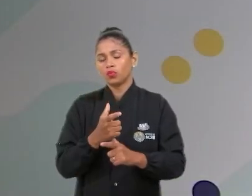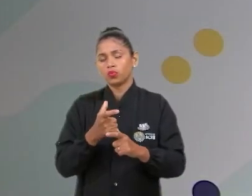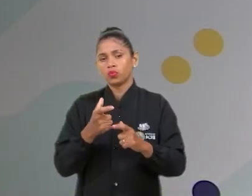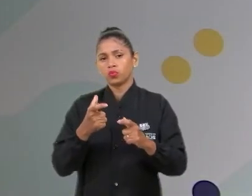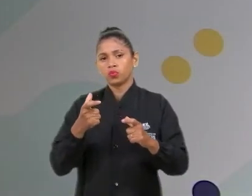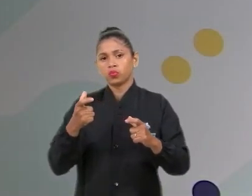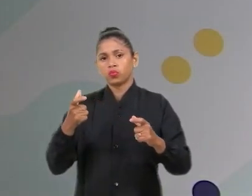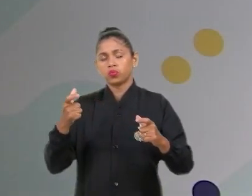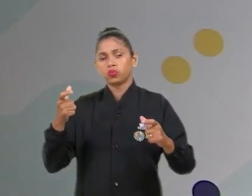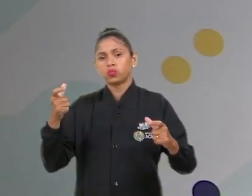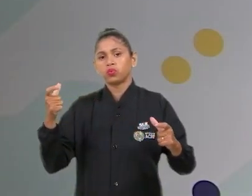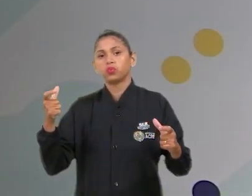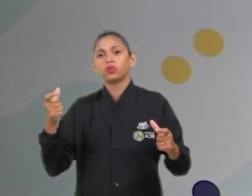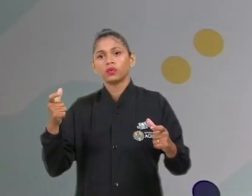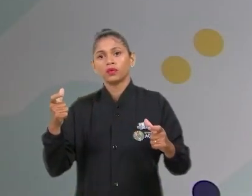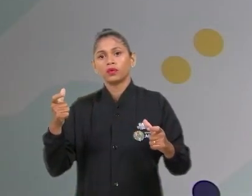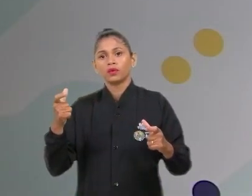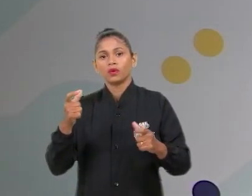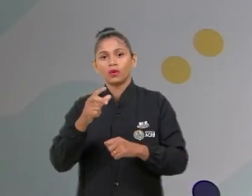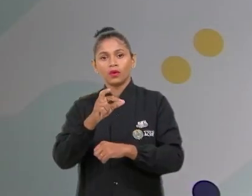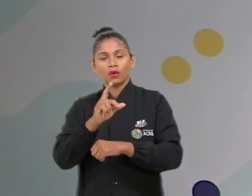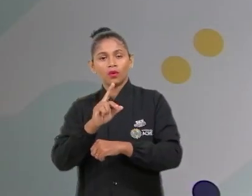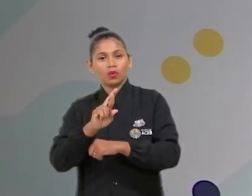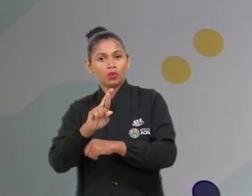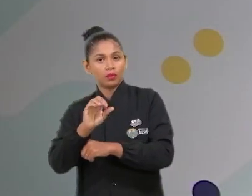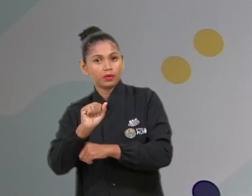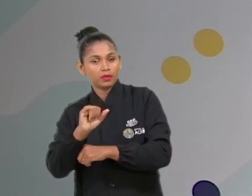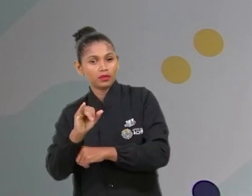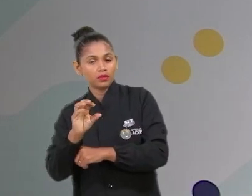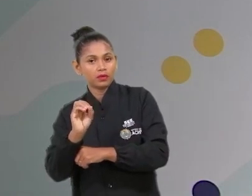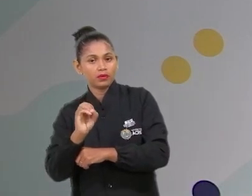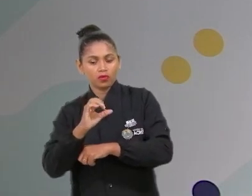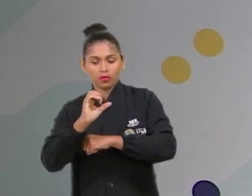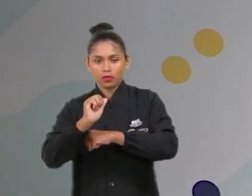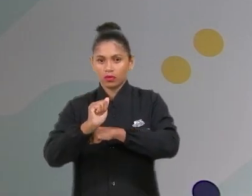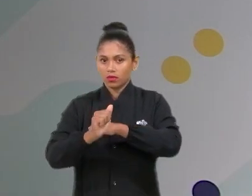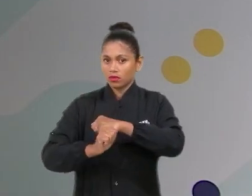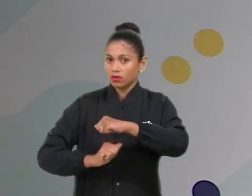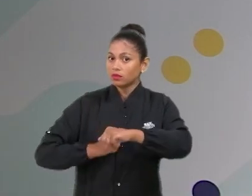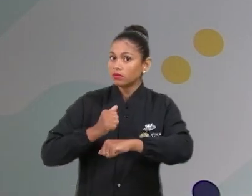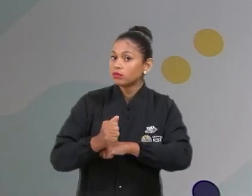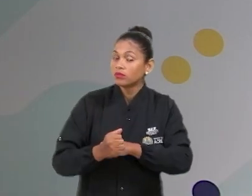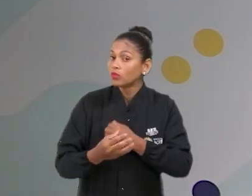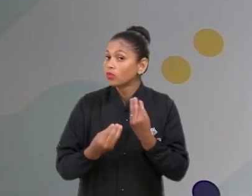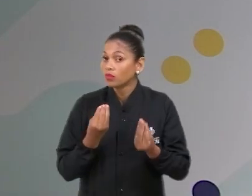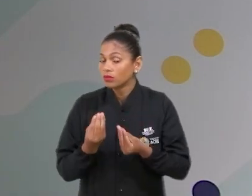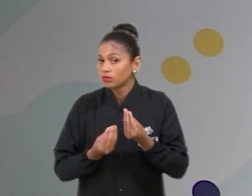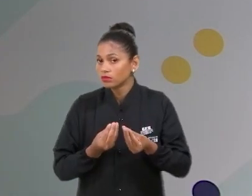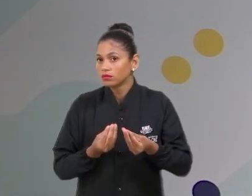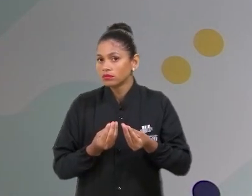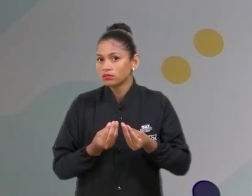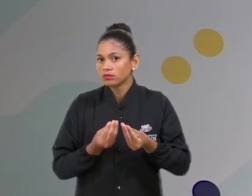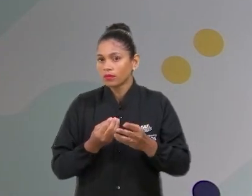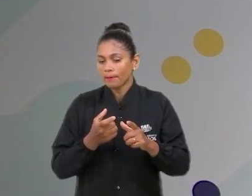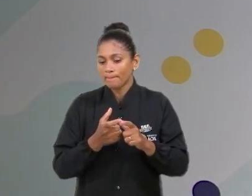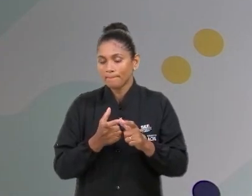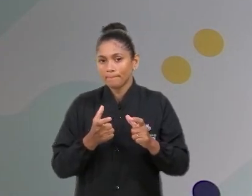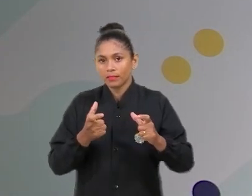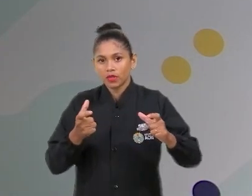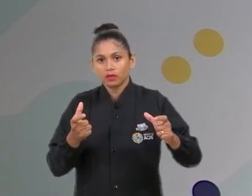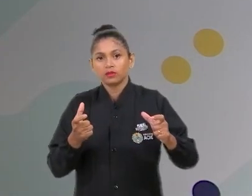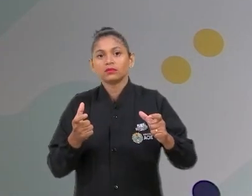gente compara lá os períodos, tá? Quanto maior for o período, maior vai ser a quantidade